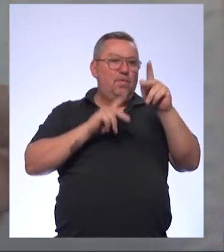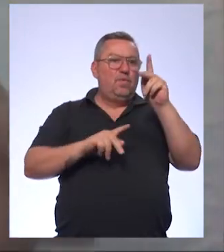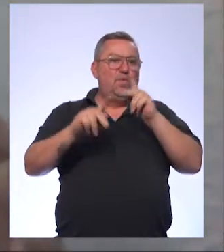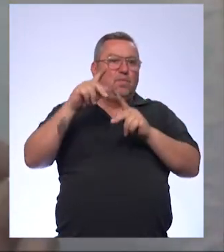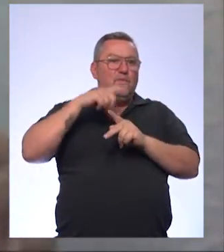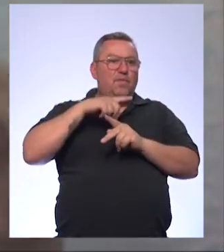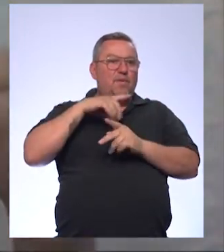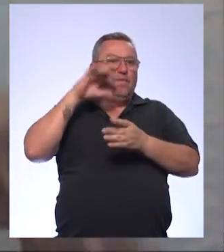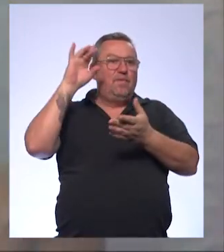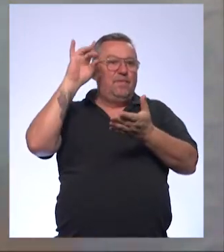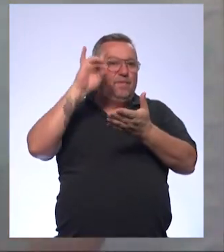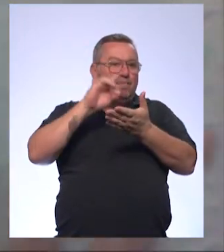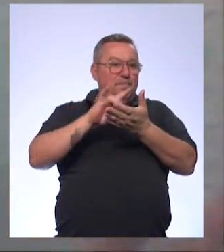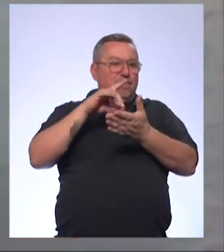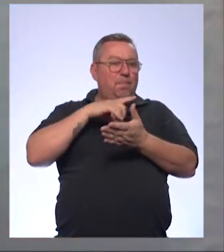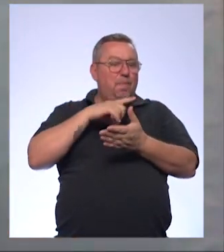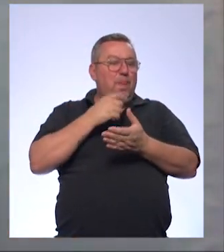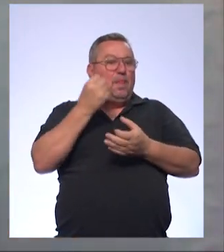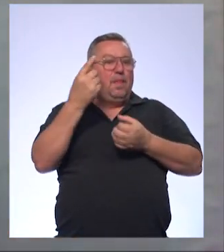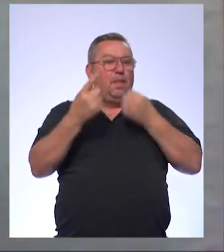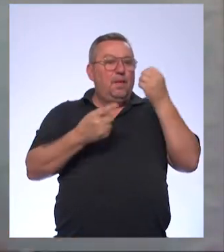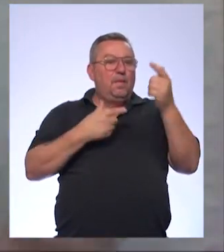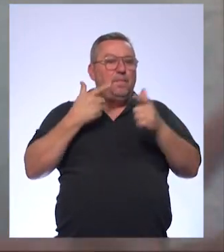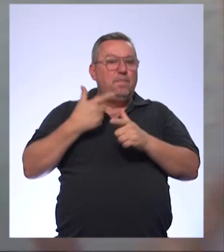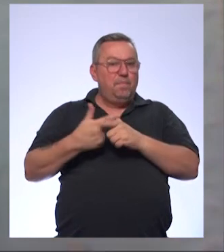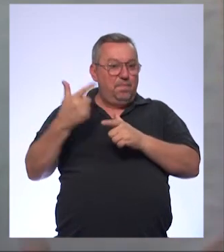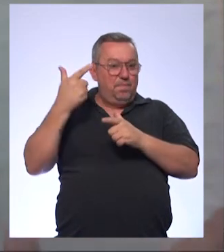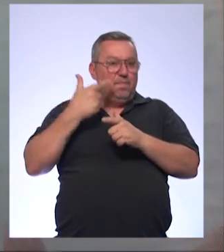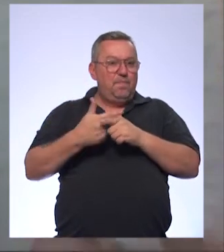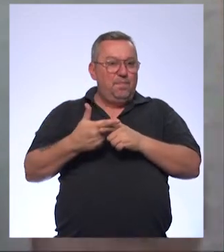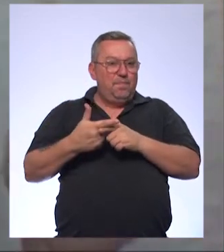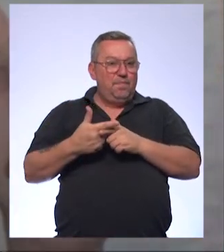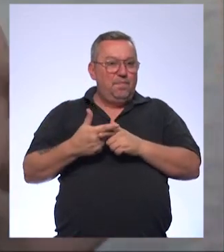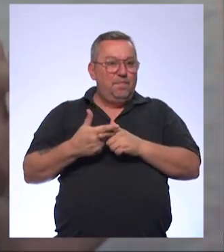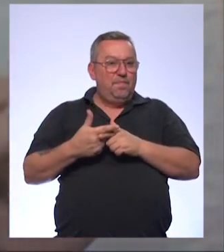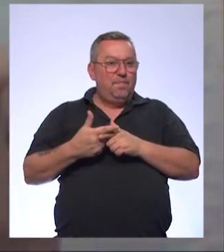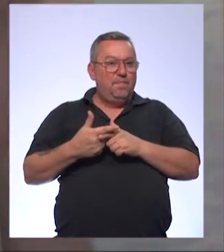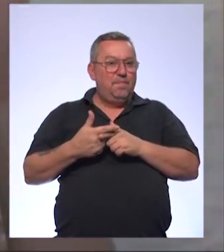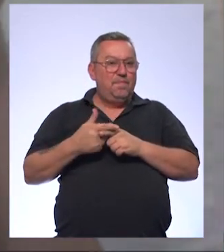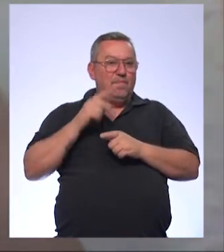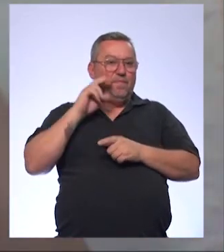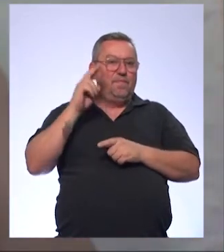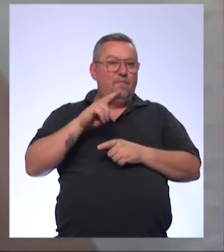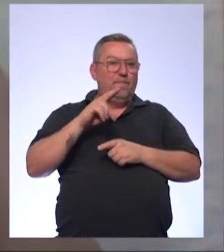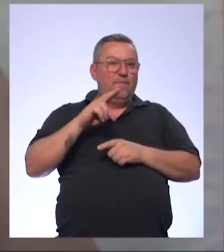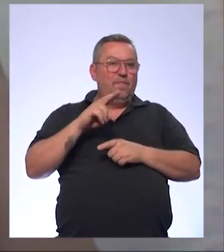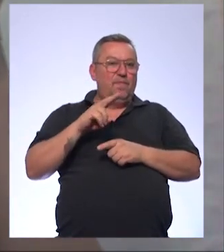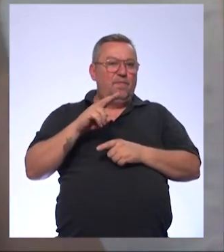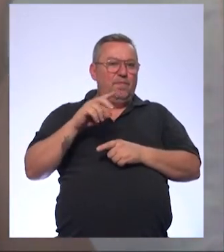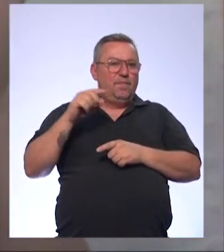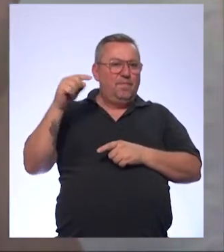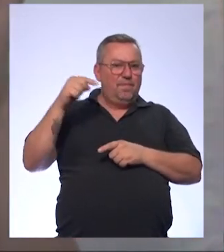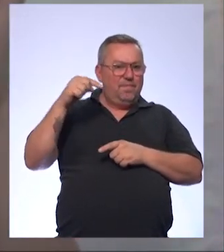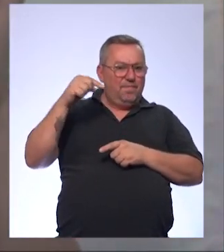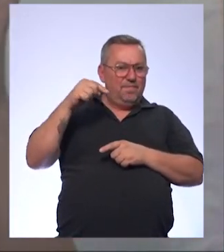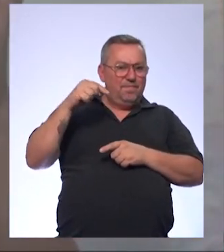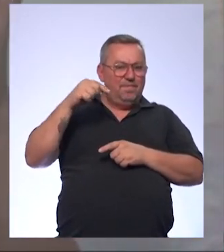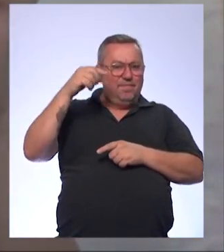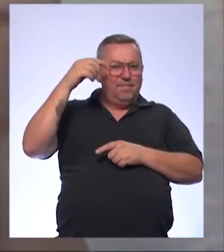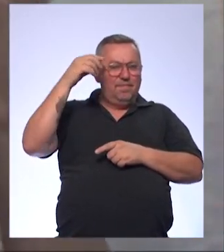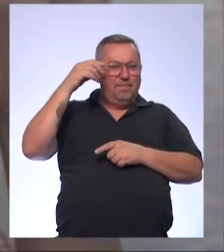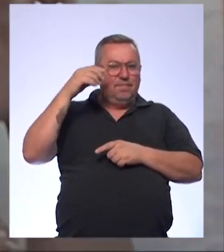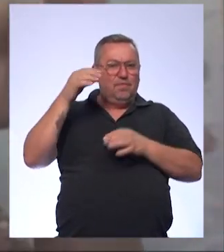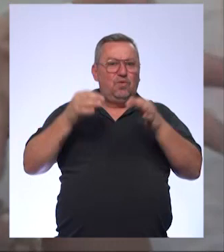estava de fato tendo aí algum problema ou alguma invasão externa. Então, olha só, nos juízes, na era dos